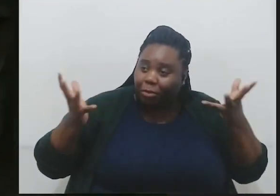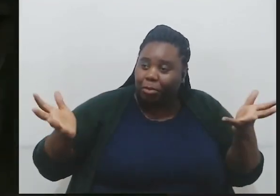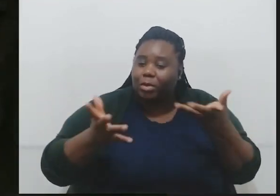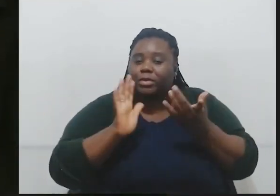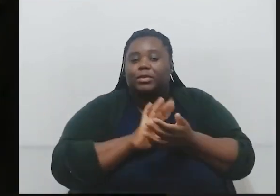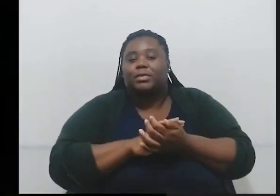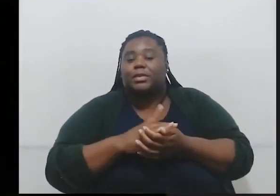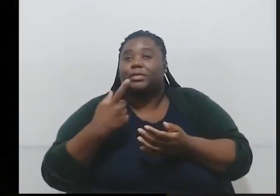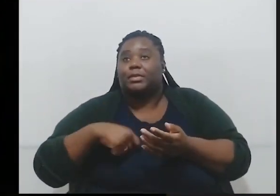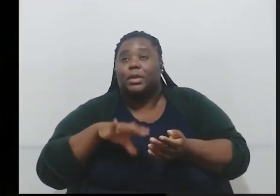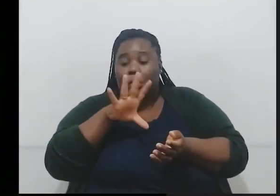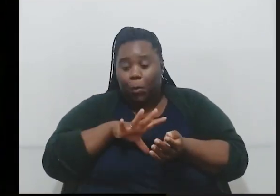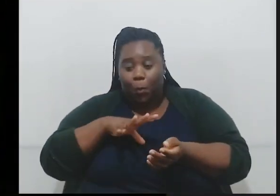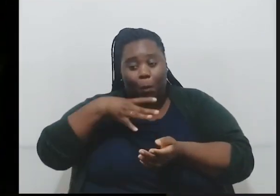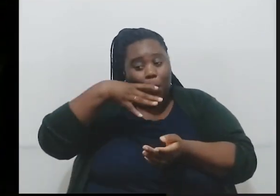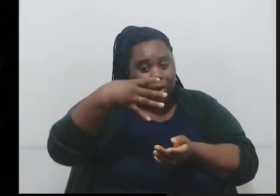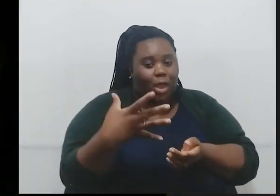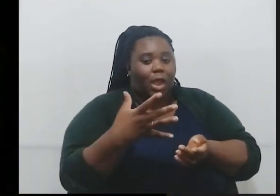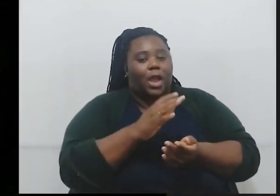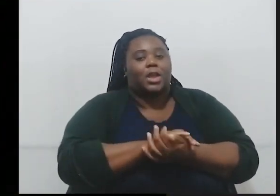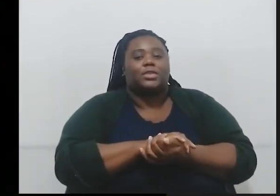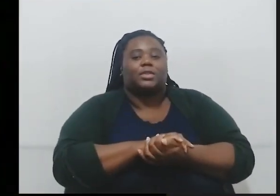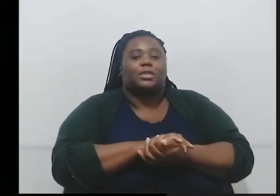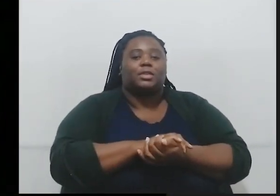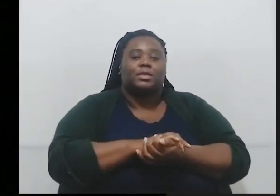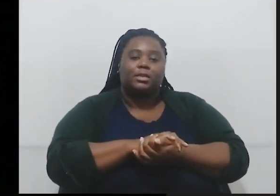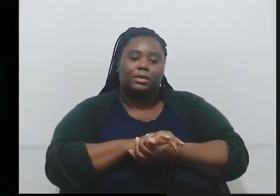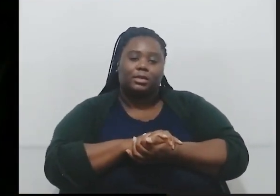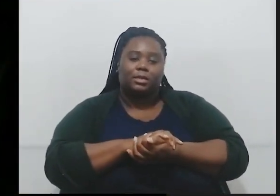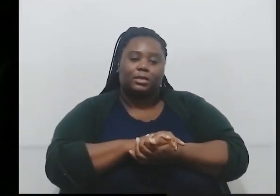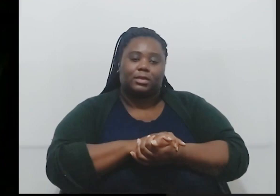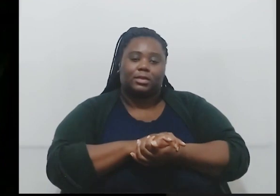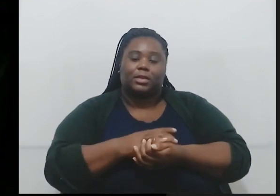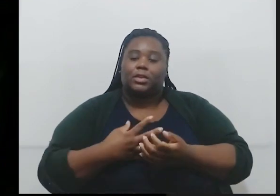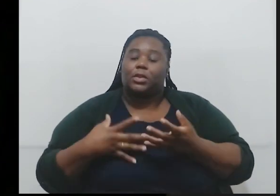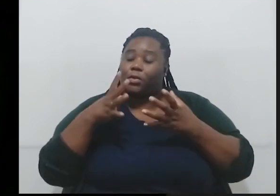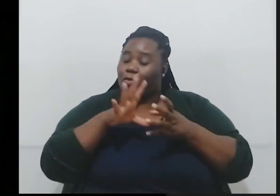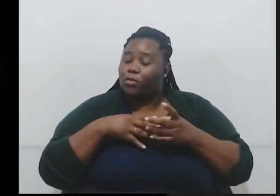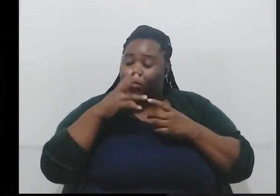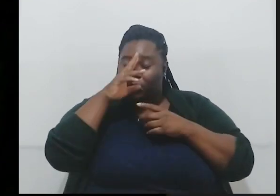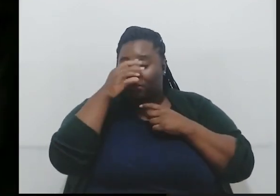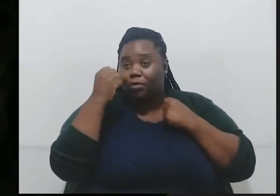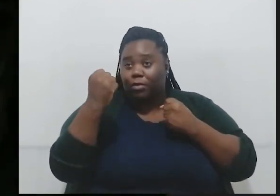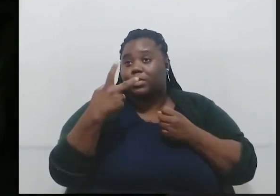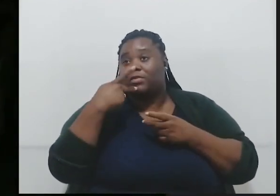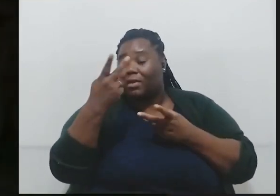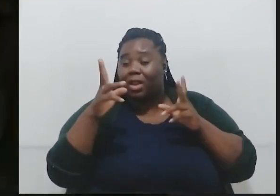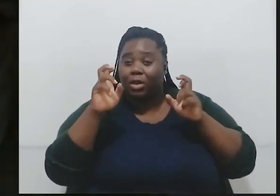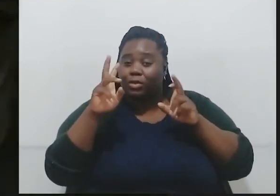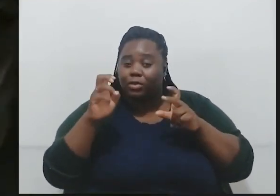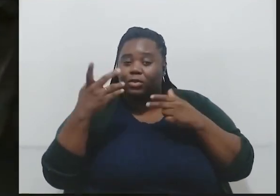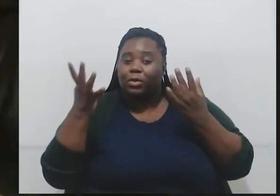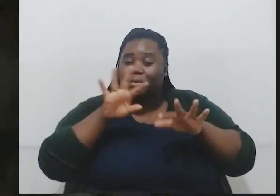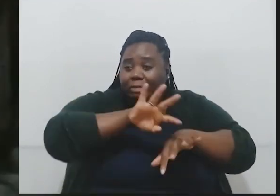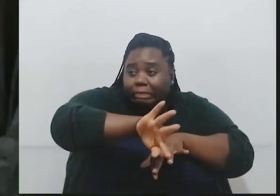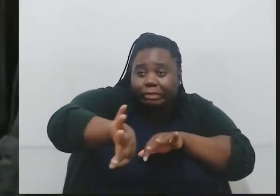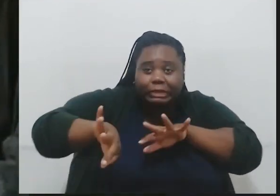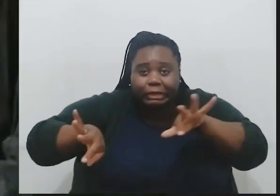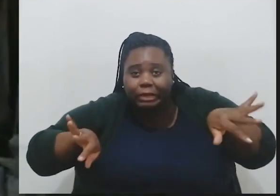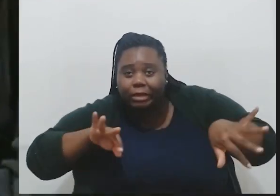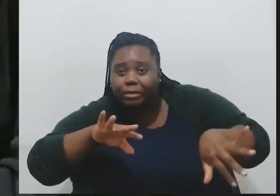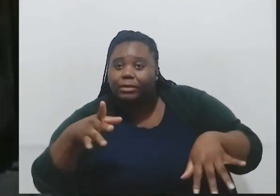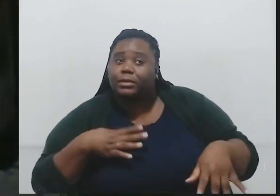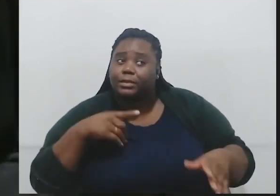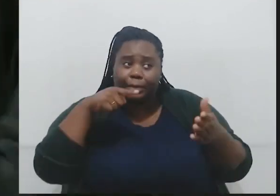muita intensidade, né, falando muito sobre isso, tentando abrir espaço, enfim, pontuando muito isso, acho que as coisas têm mudado um pouco também, mas